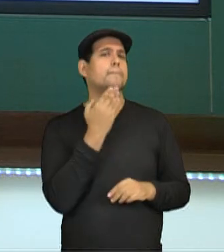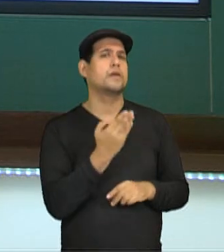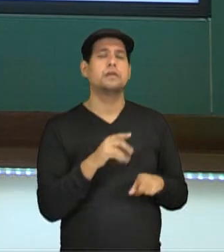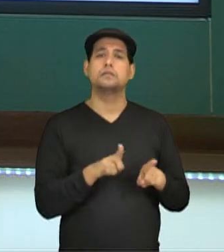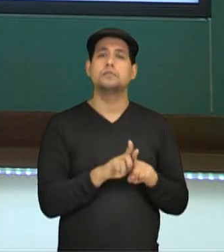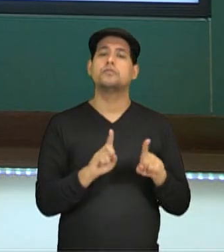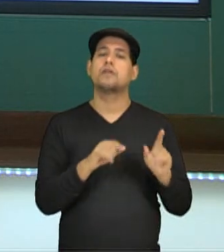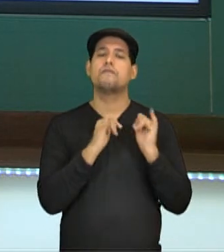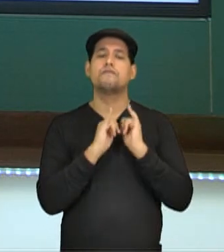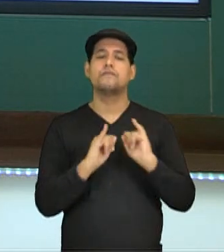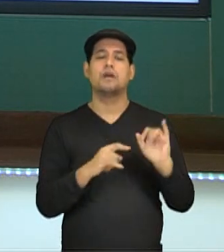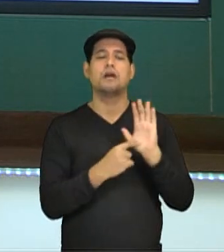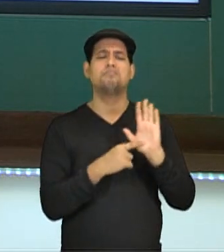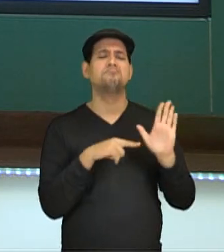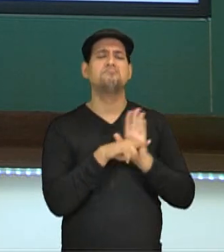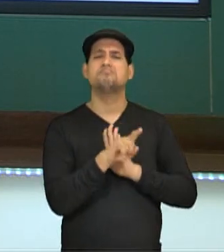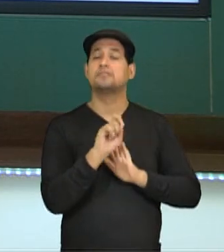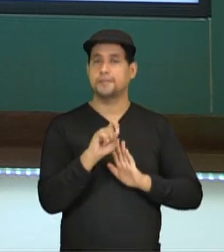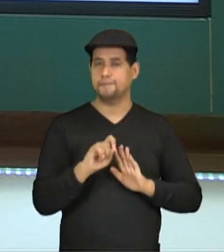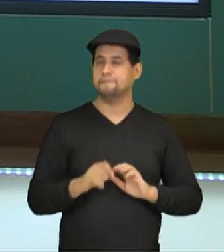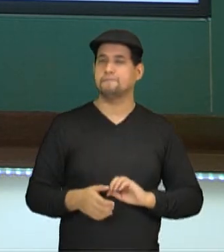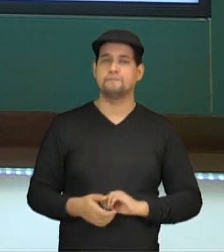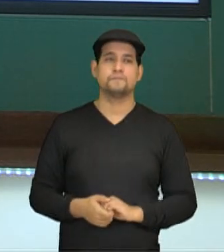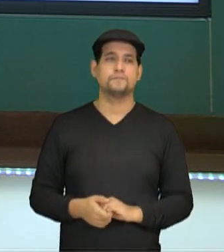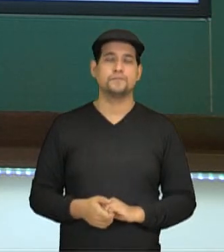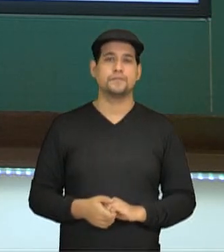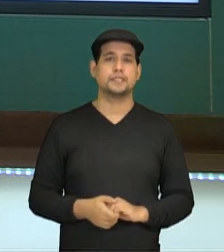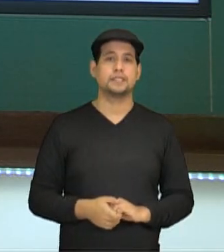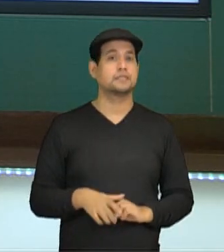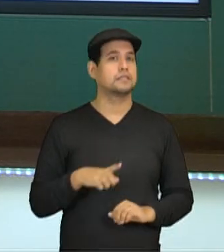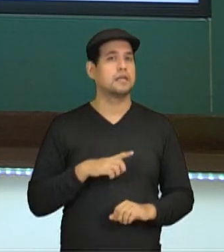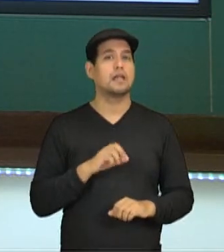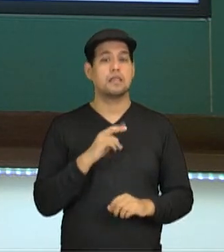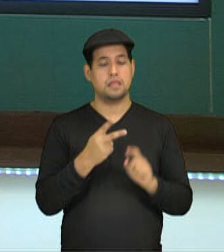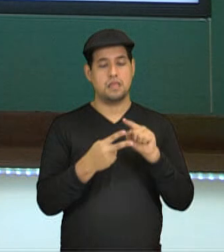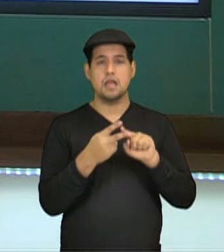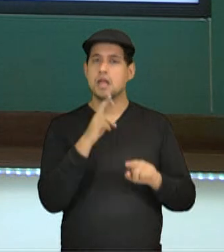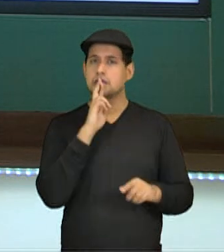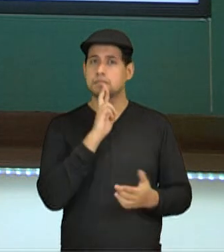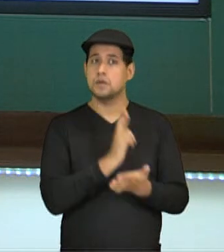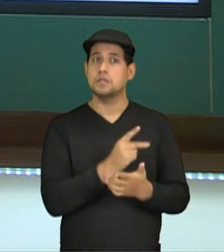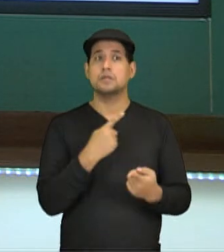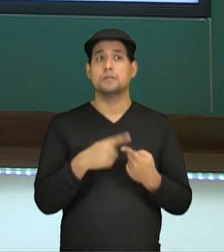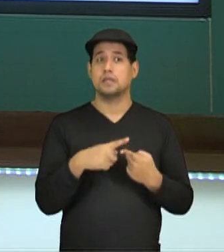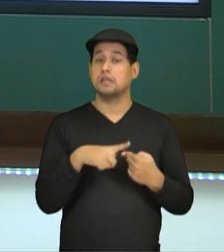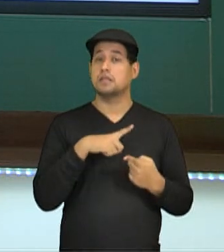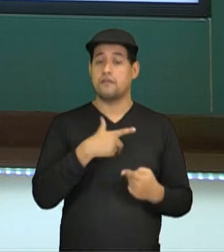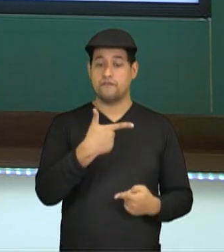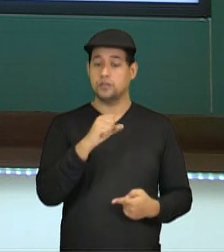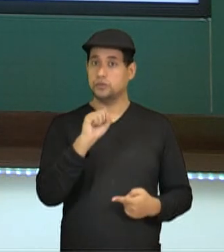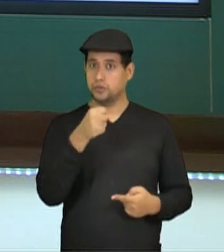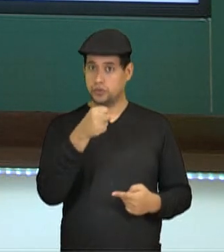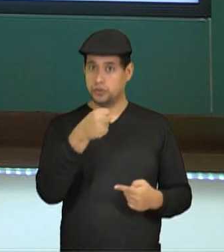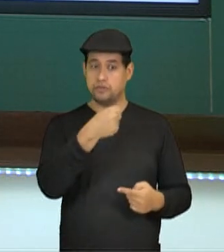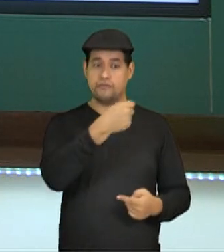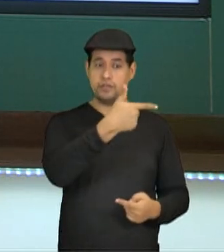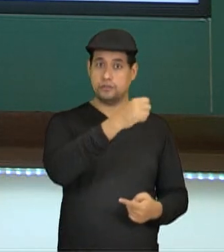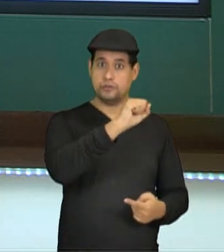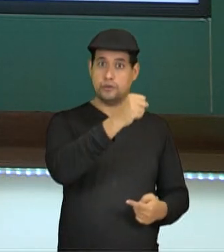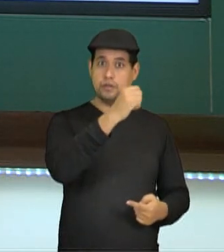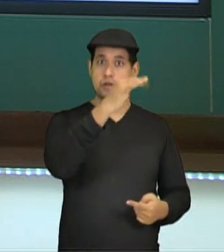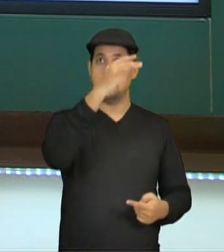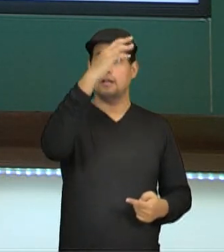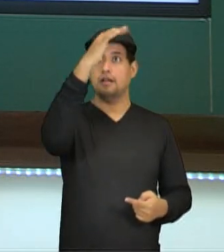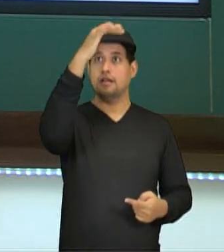que ele está perguntando, ok? Então, tem 2 respostas, porque passou pela temperatura de 28, subiu, chegou